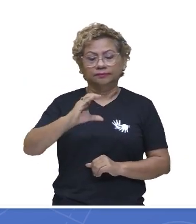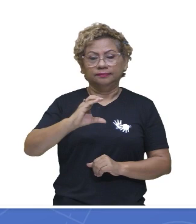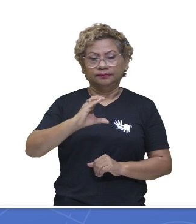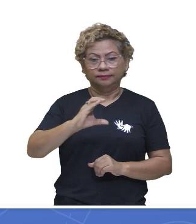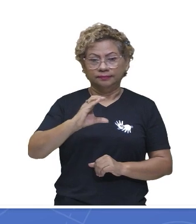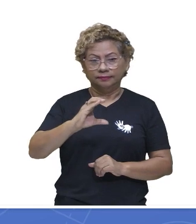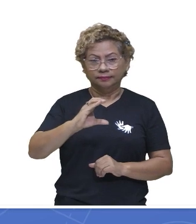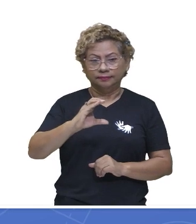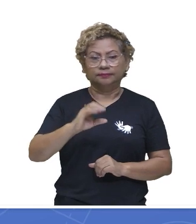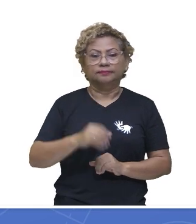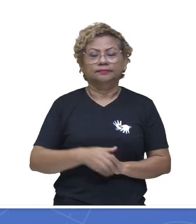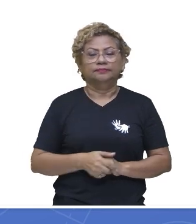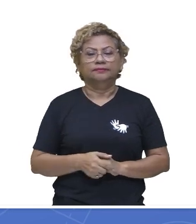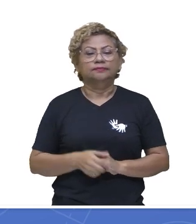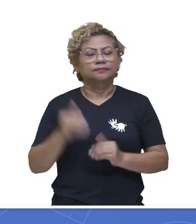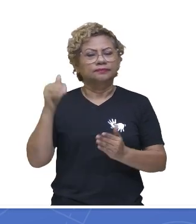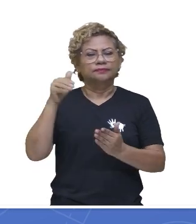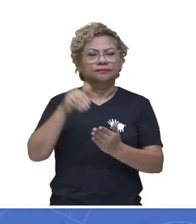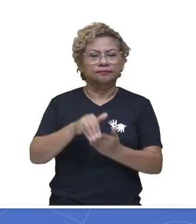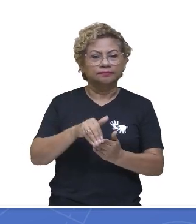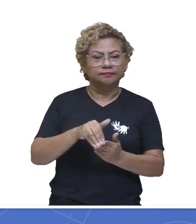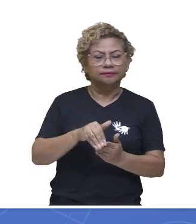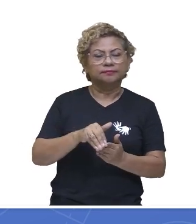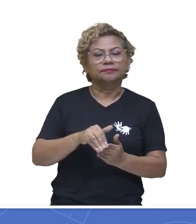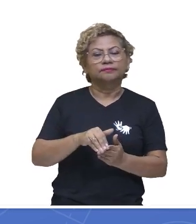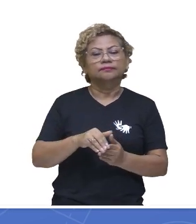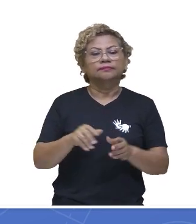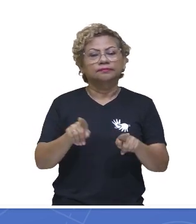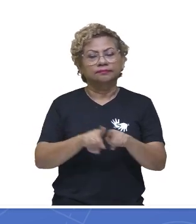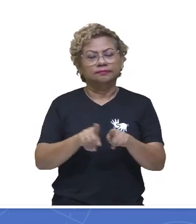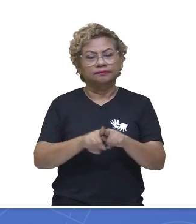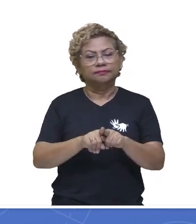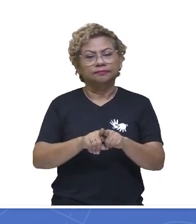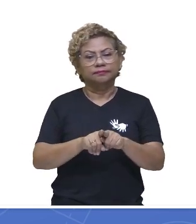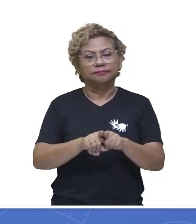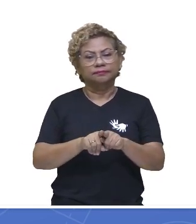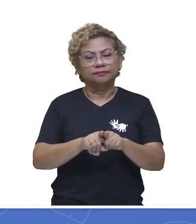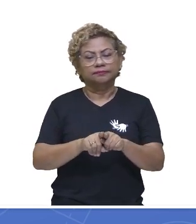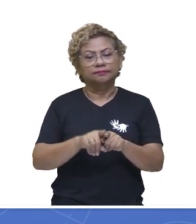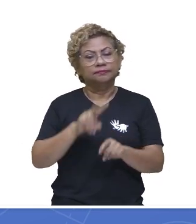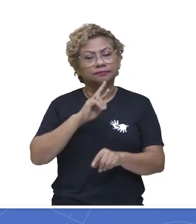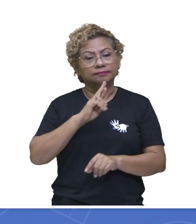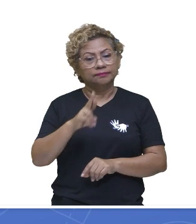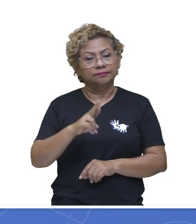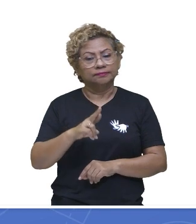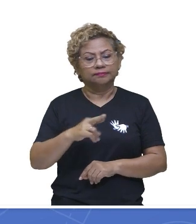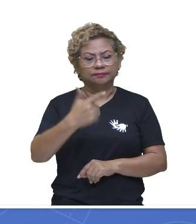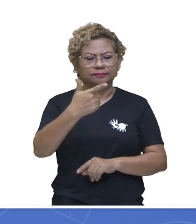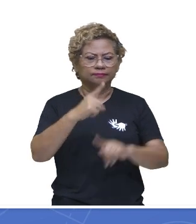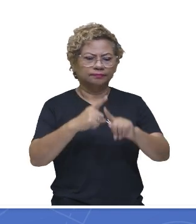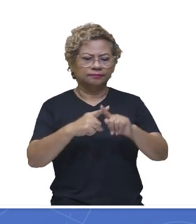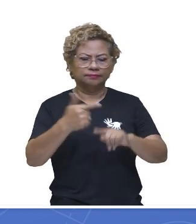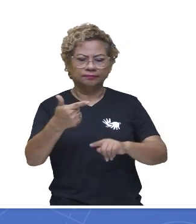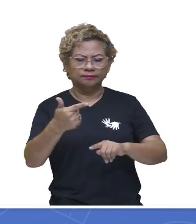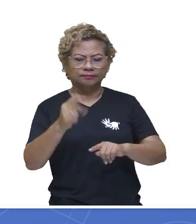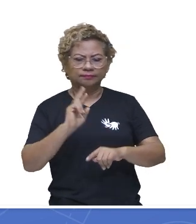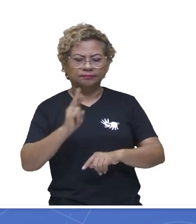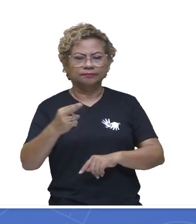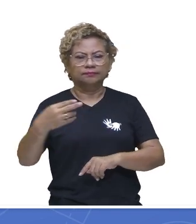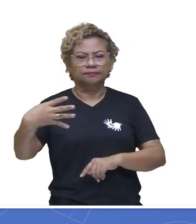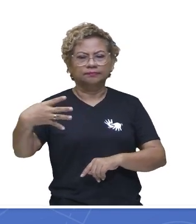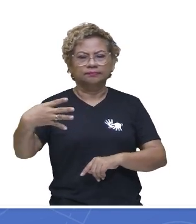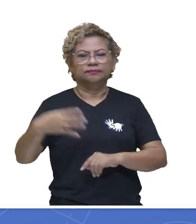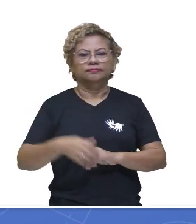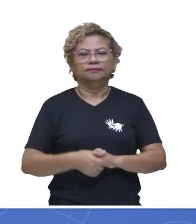né, produto final ali da multiplicação, perdão, é igual ao produto de sua ordem, ou seja,